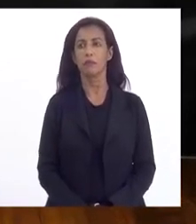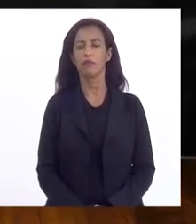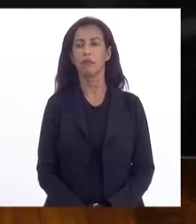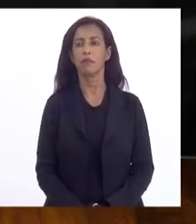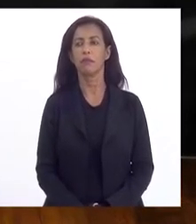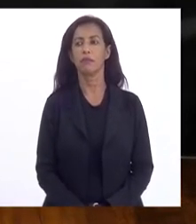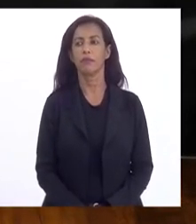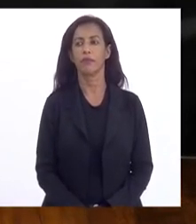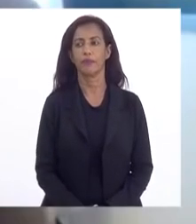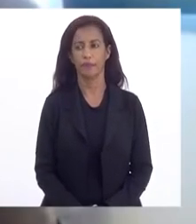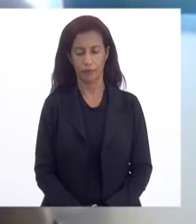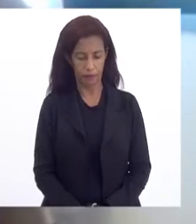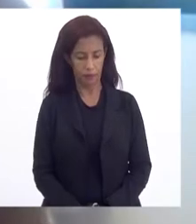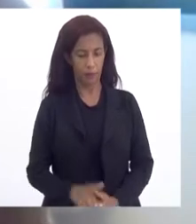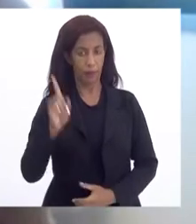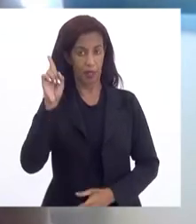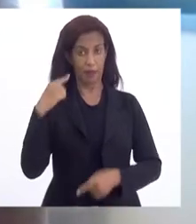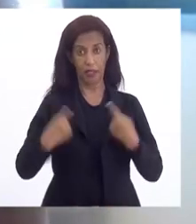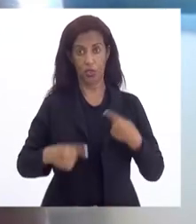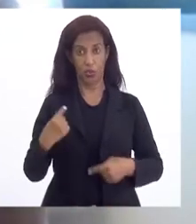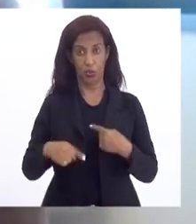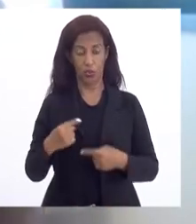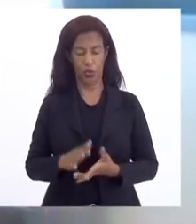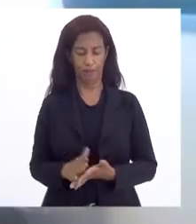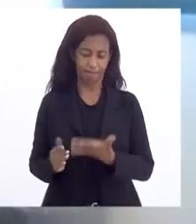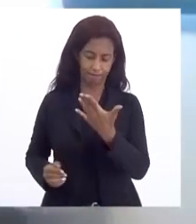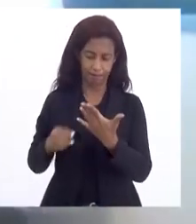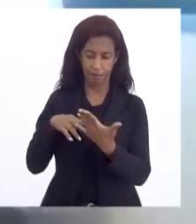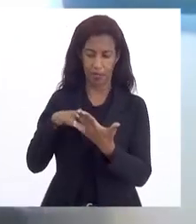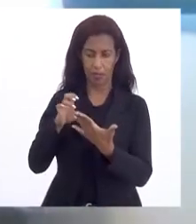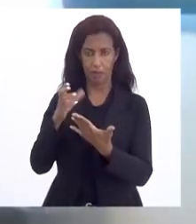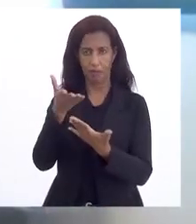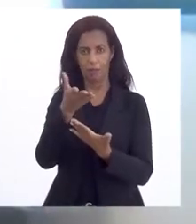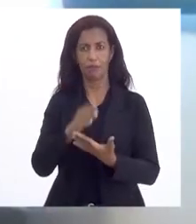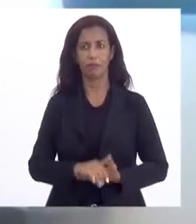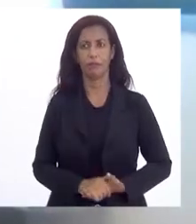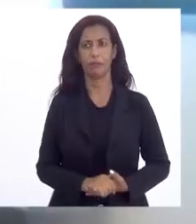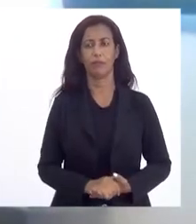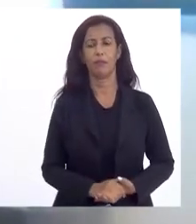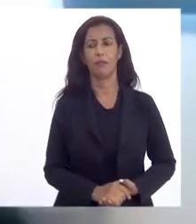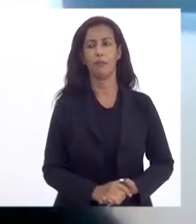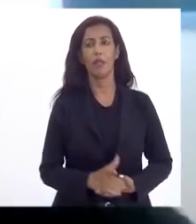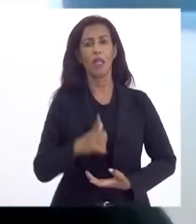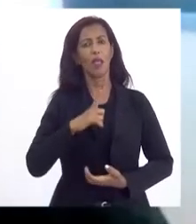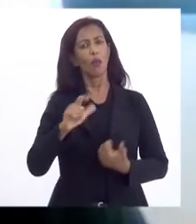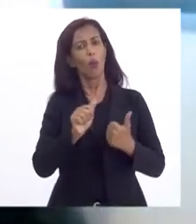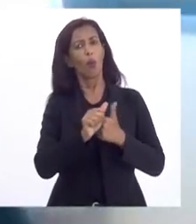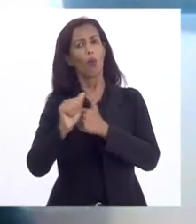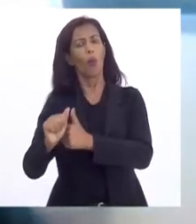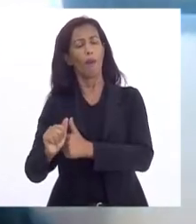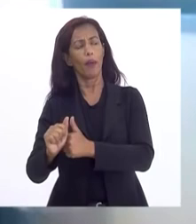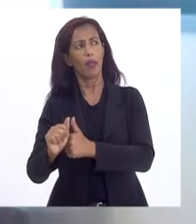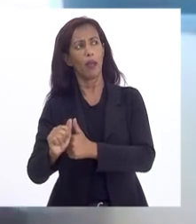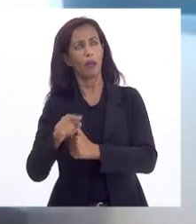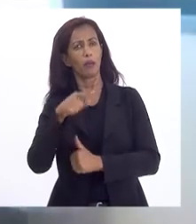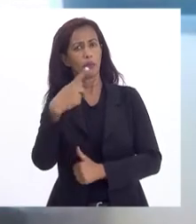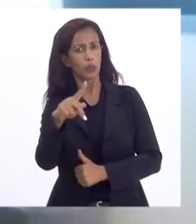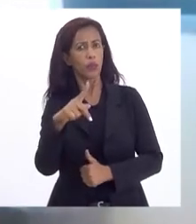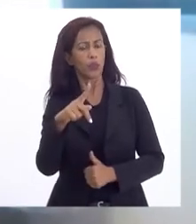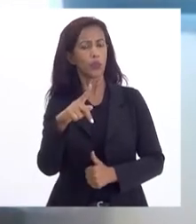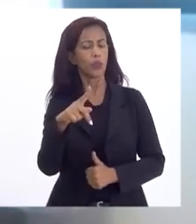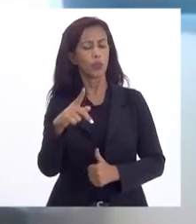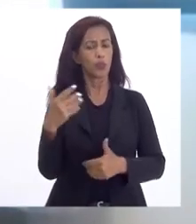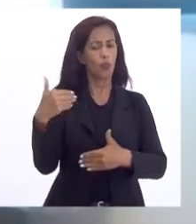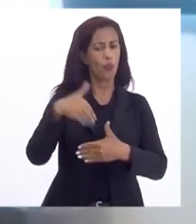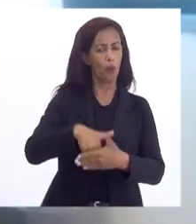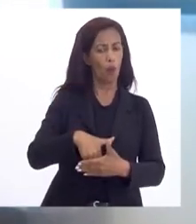constitucionalidade. Para discutir, presidente. Discussão, deputado Carlos Mink. Eu tendo a acompanhar o voto de Vossa Excelência com as